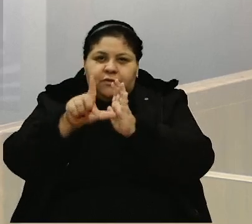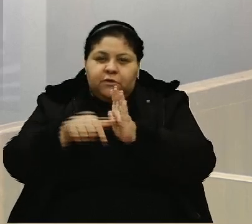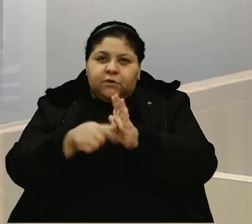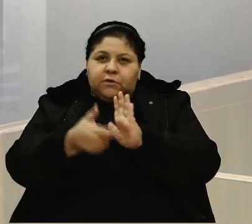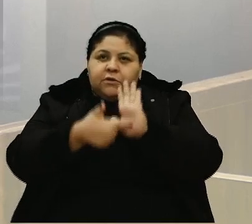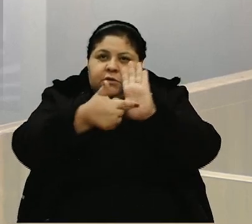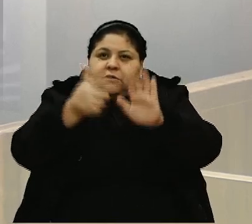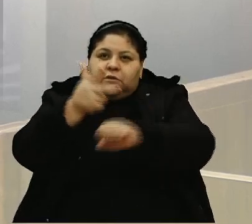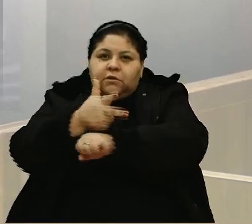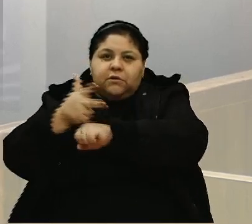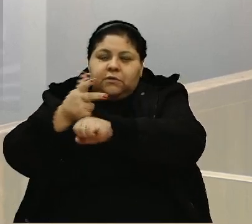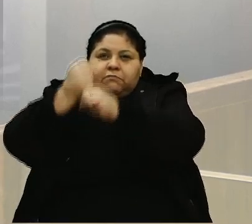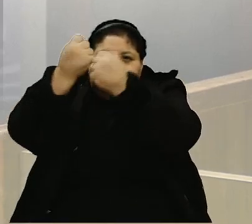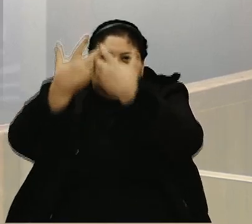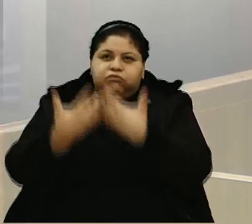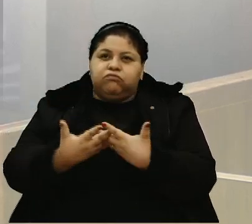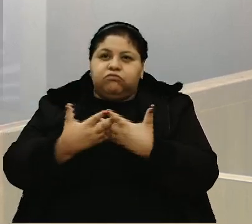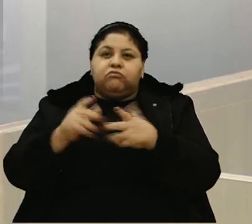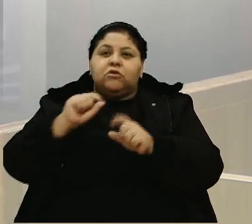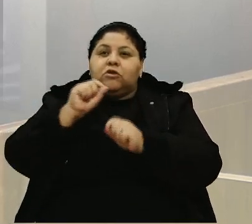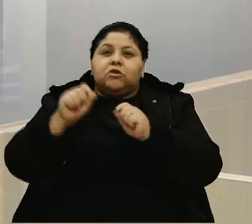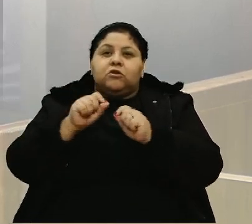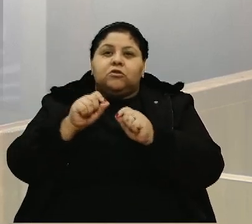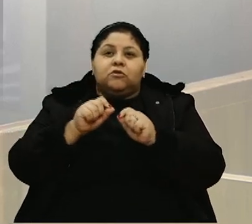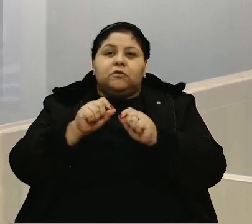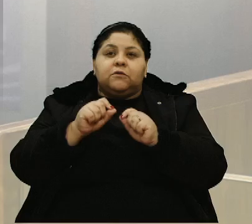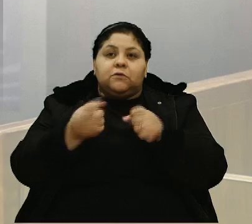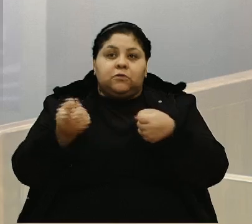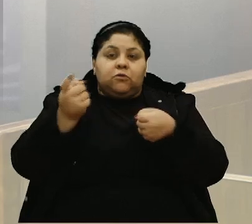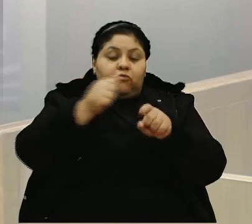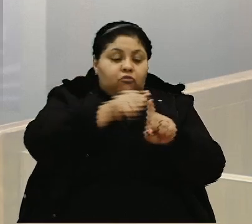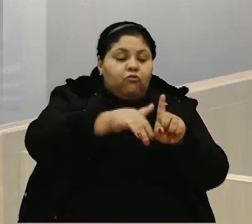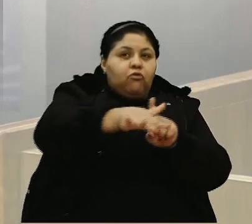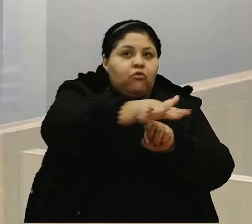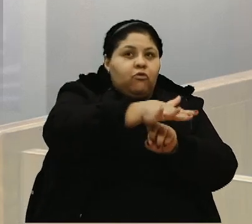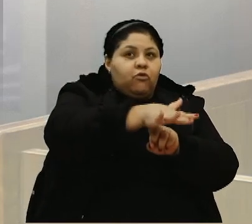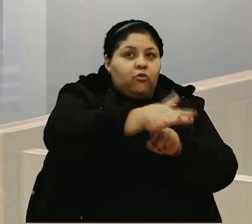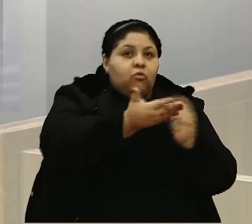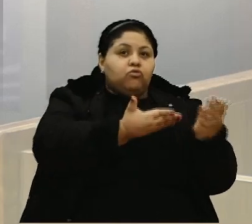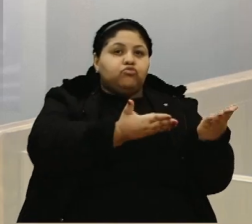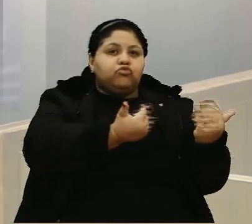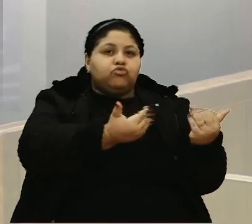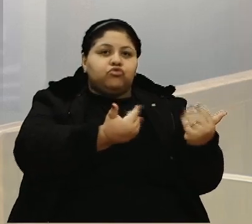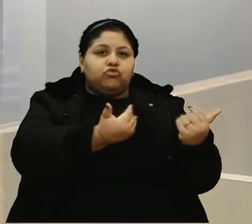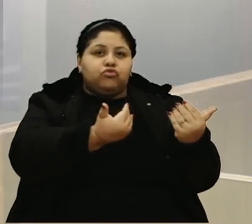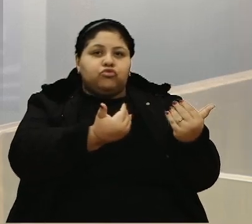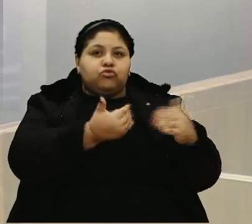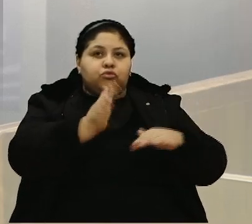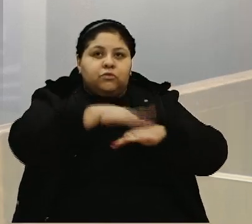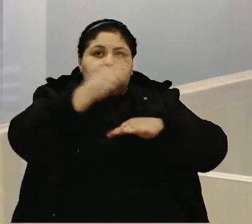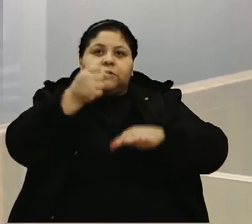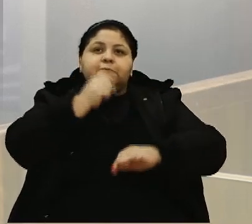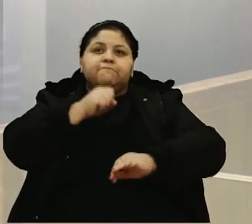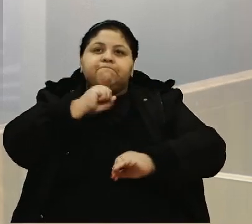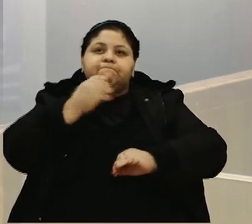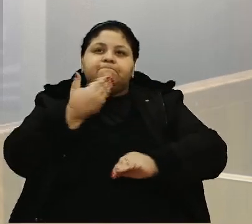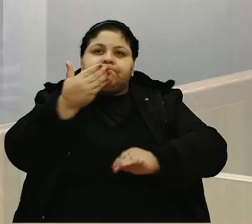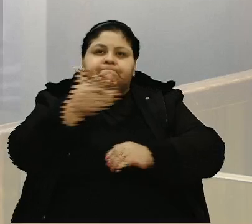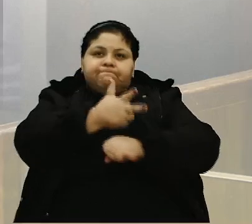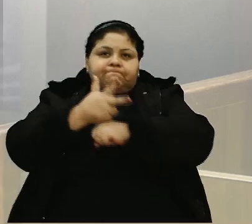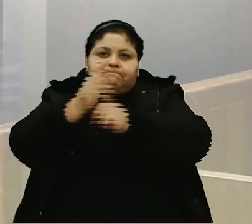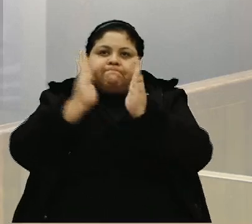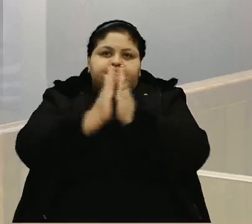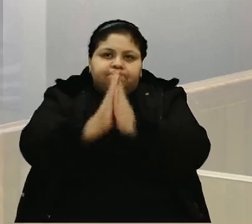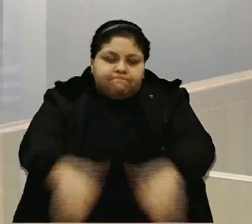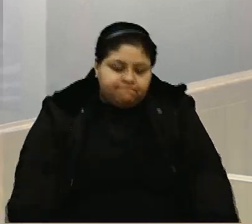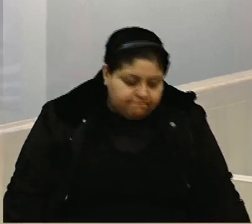esse vídeo aqui que diz muito sobre o que é socializar os jovens até os mais velhos. Eu vou pedir para que coloque o vídeo, por favor.